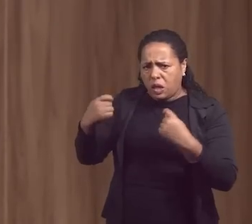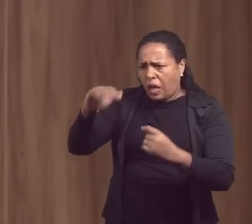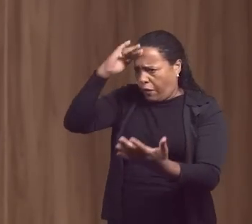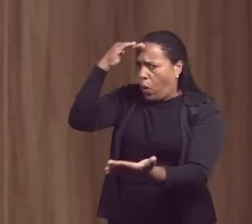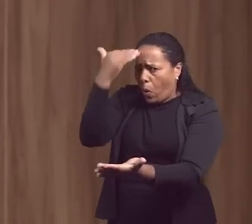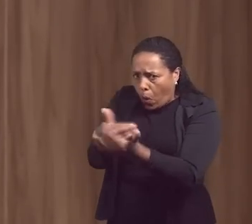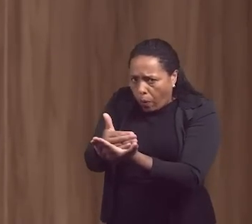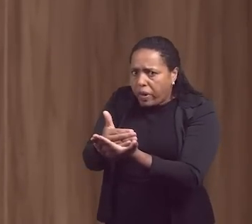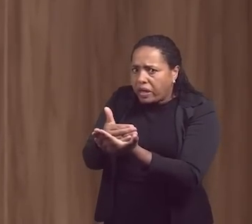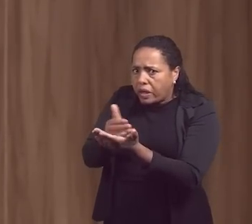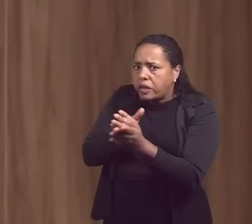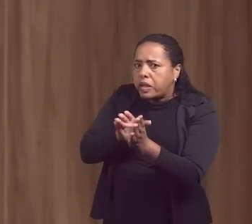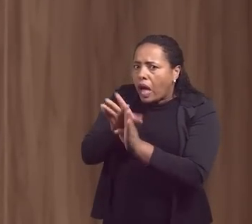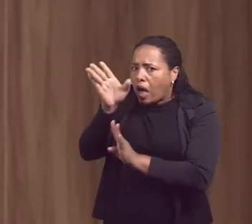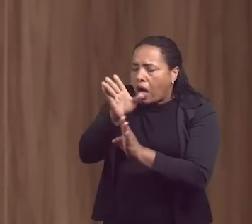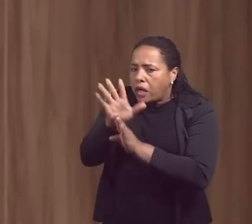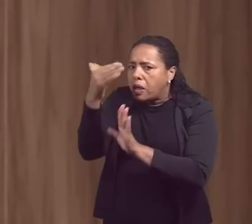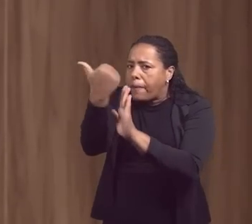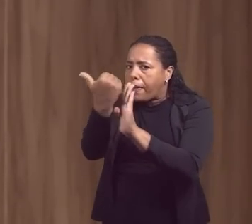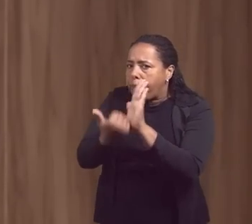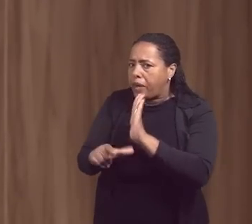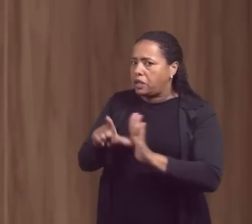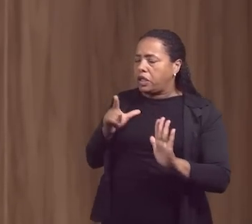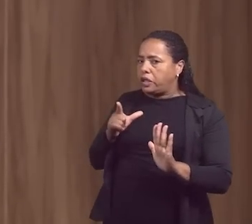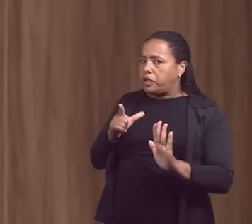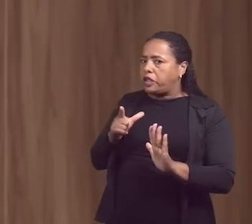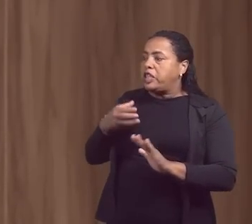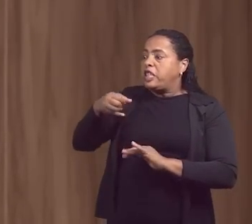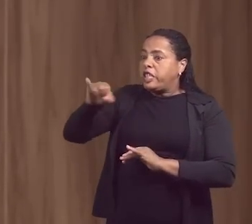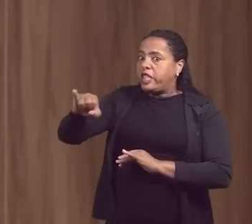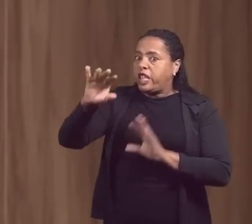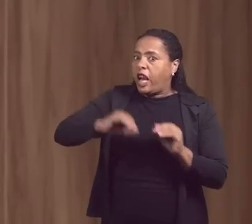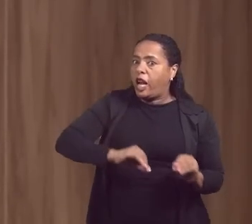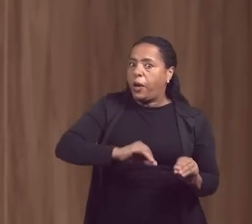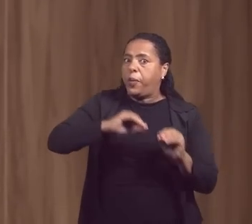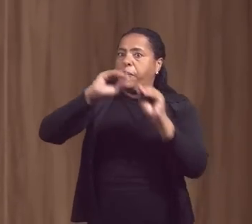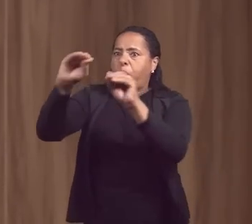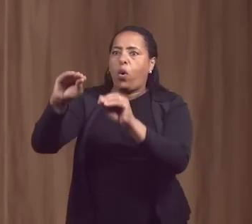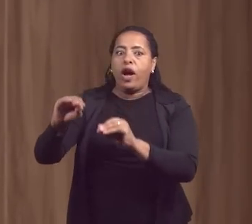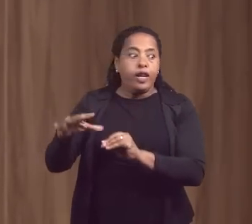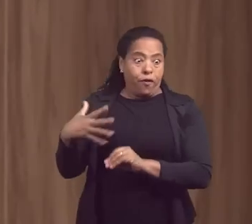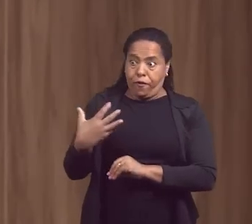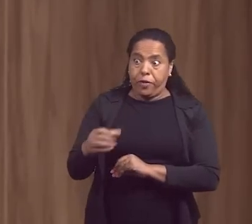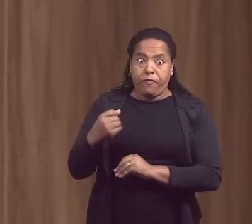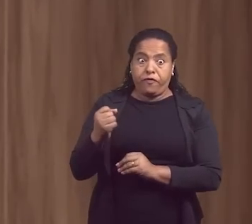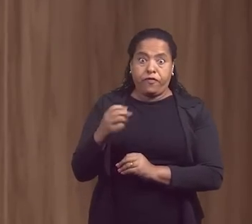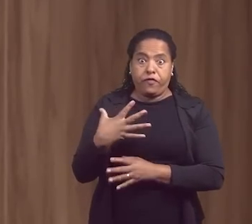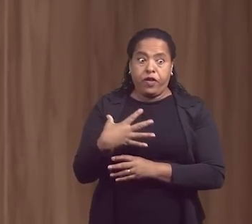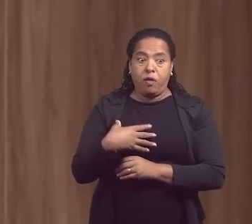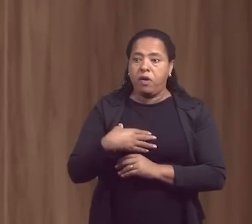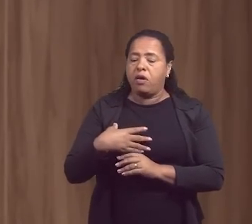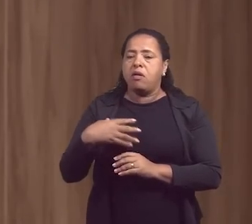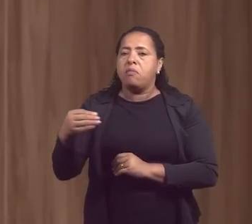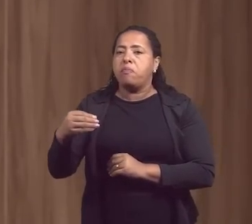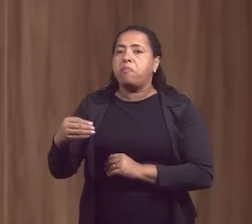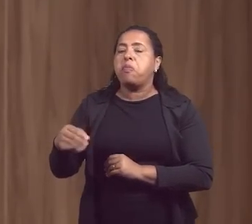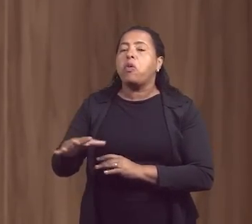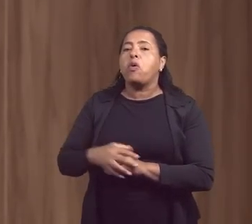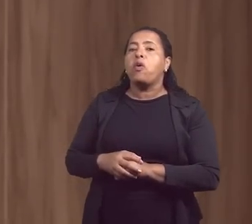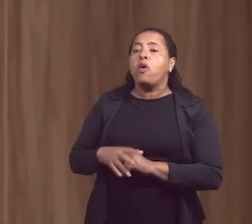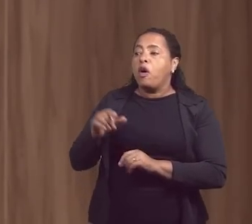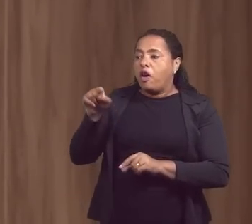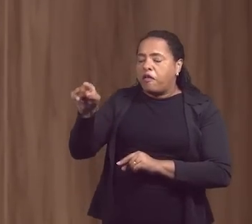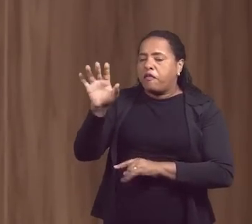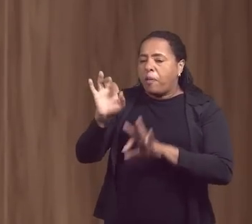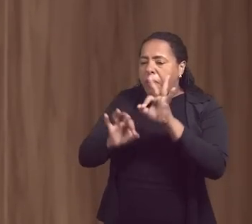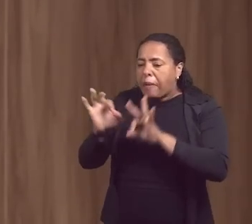dada, entendeu? Então, se ele migrasse dali para um outro lugar, não, vamos aqui fazer um sacrifício por ele para resolver o problema